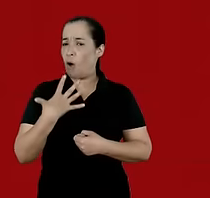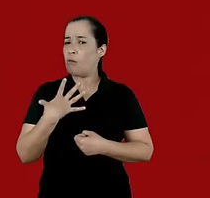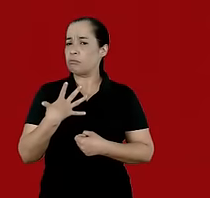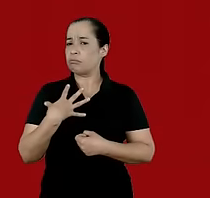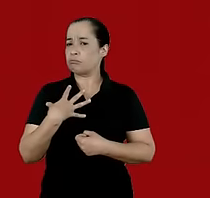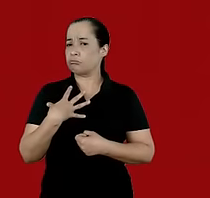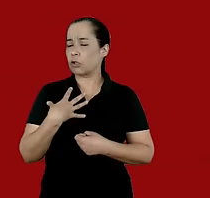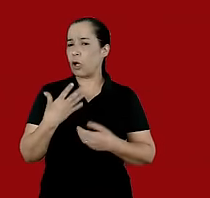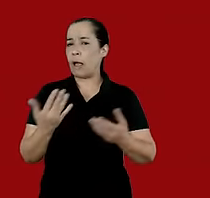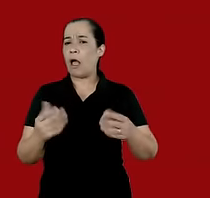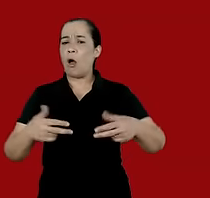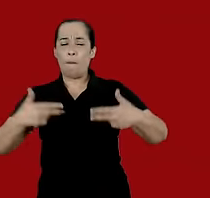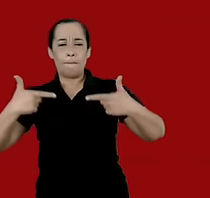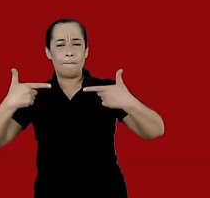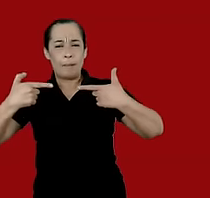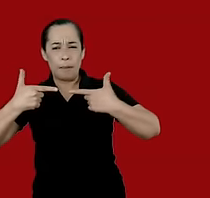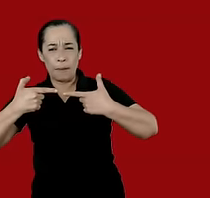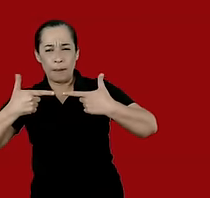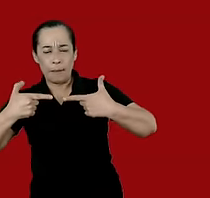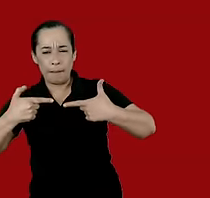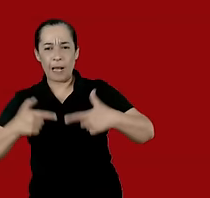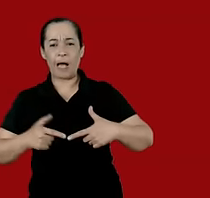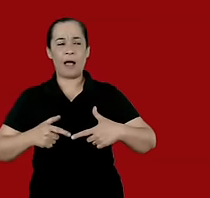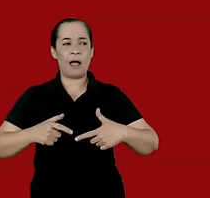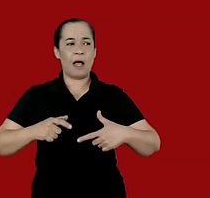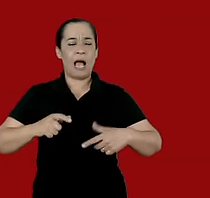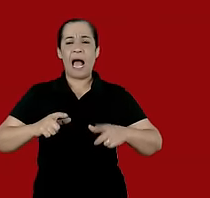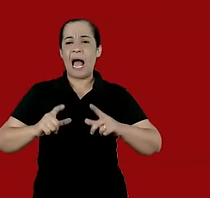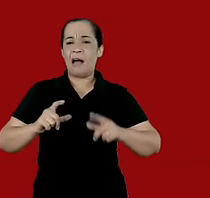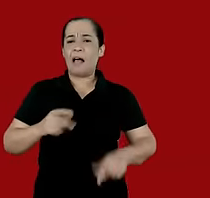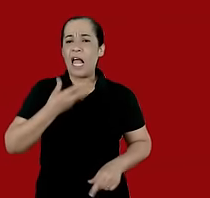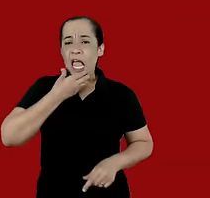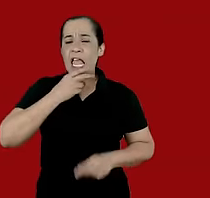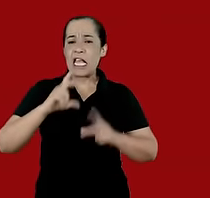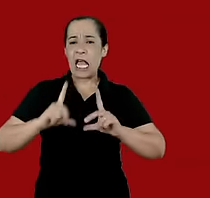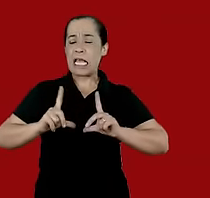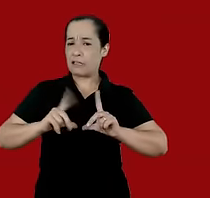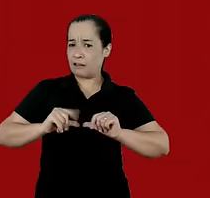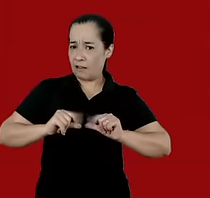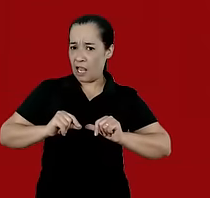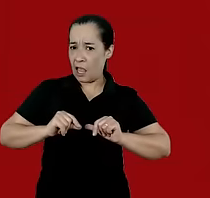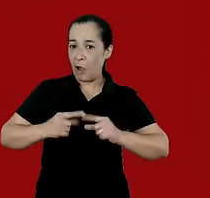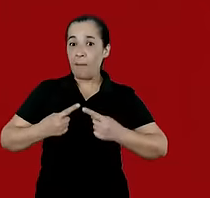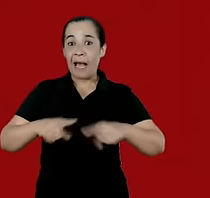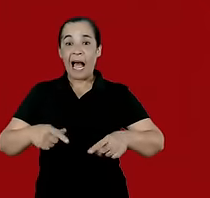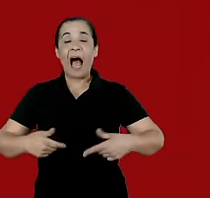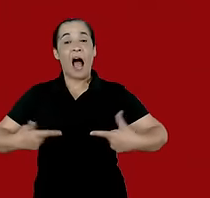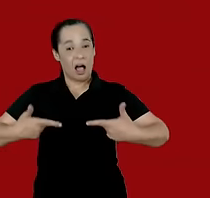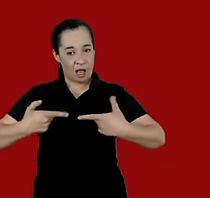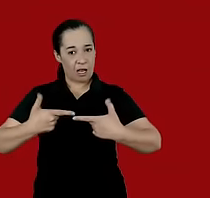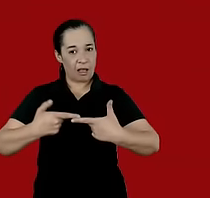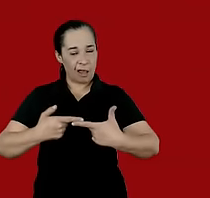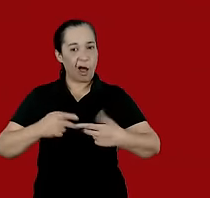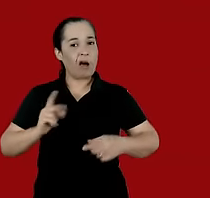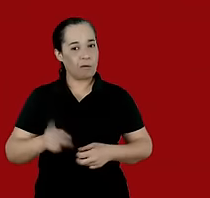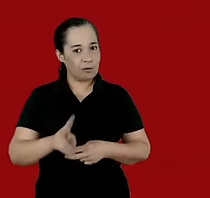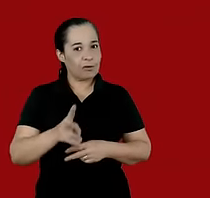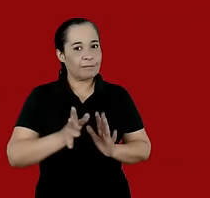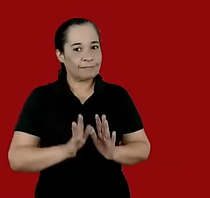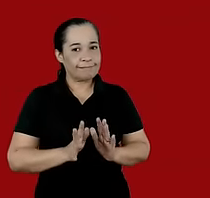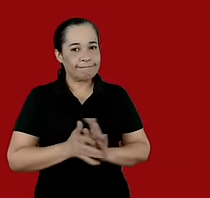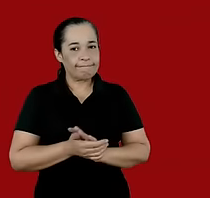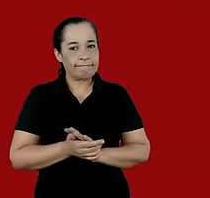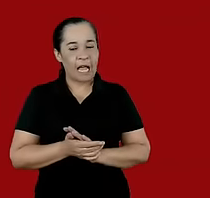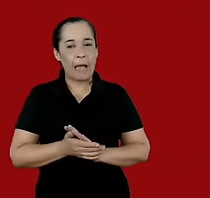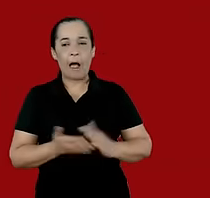conflito em Israel que a gente que a guerra da Ucrânia continua mas quando a gente olha eh a expectativa inflação de